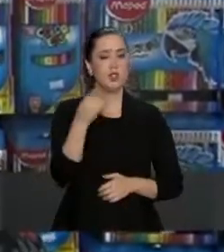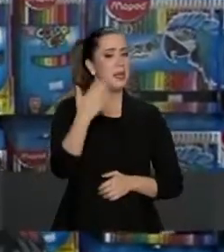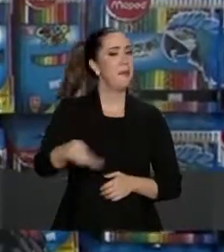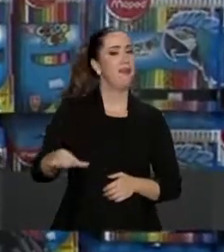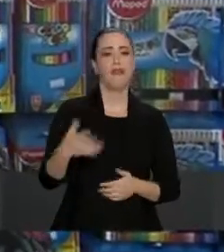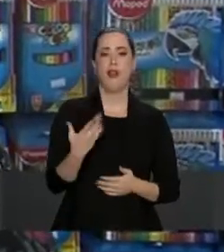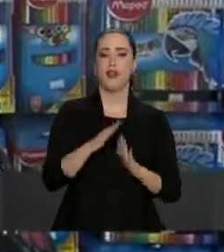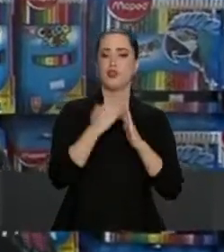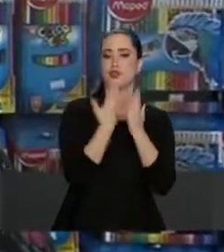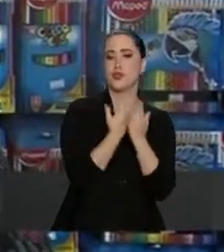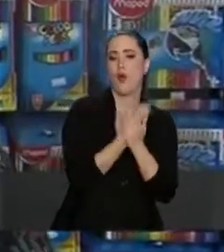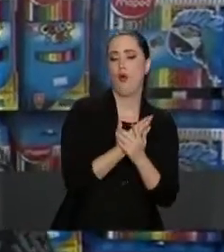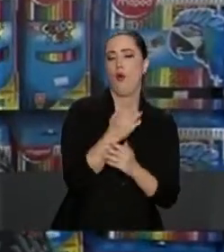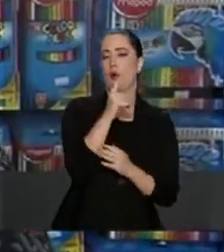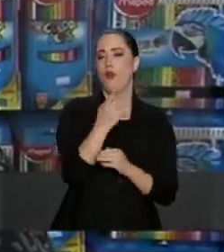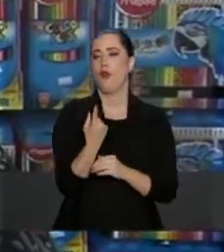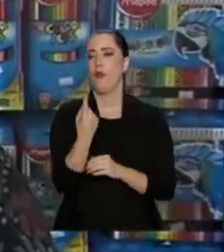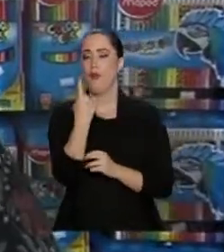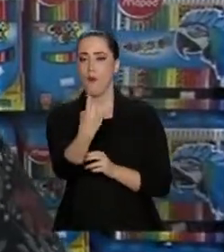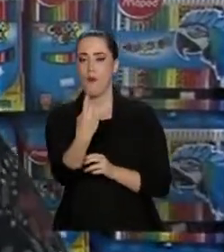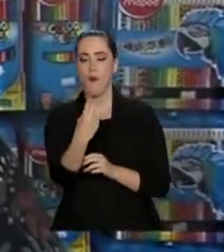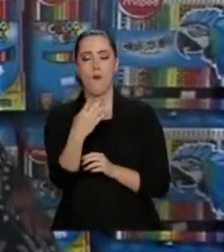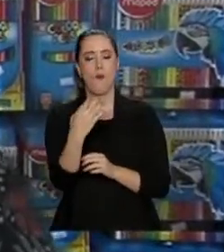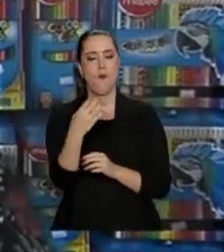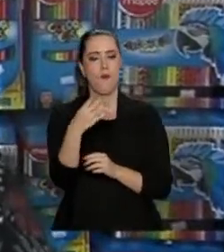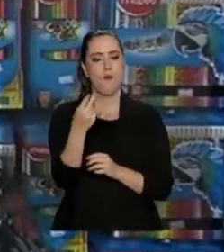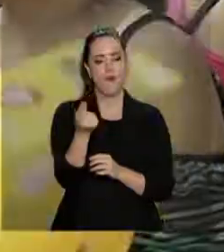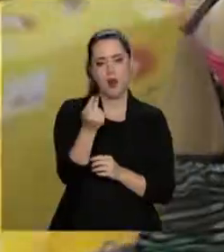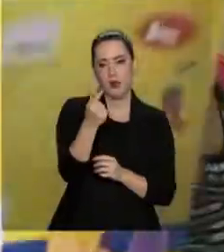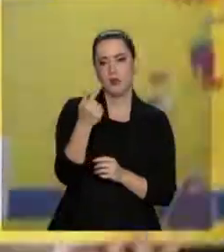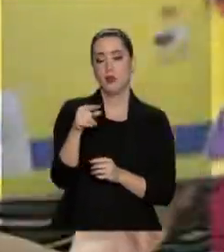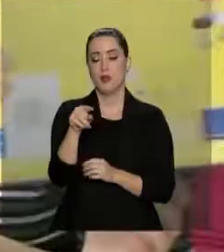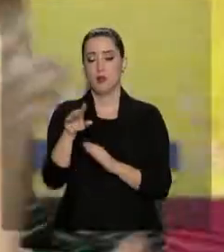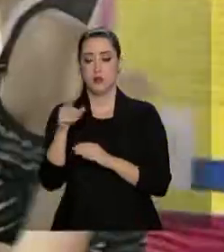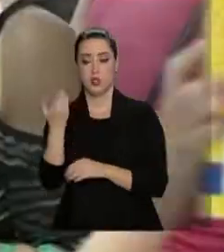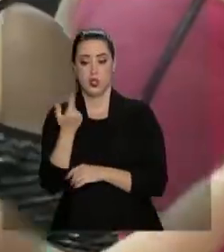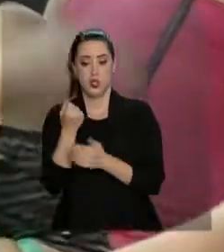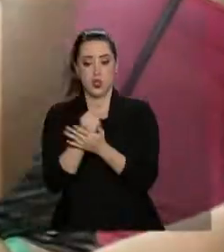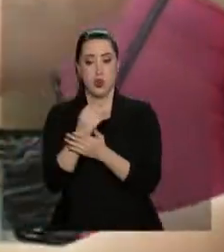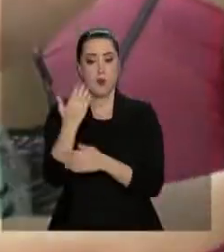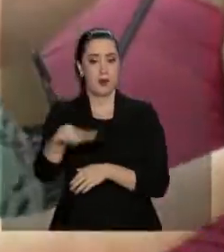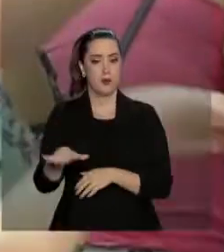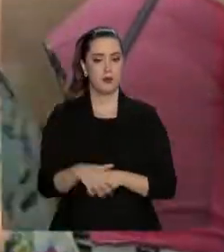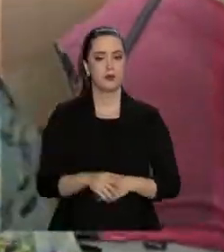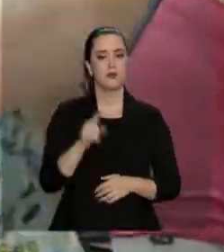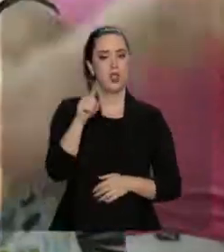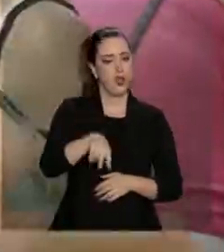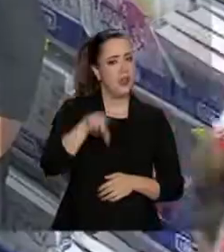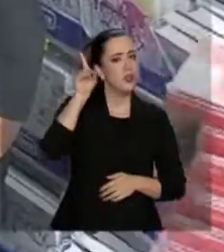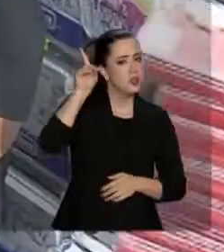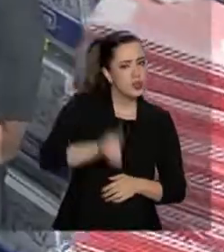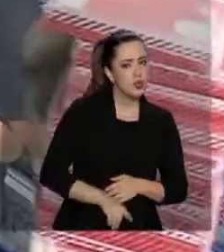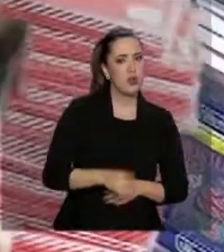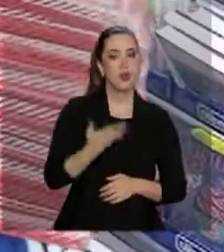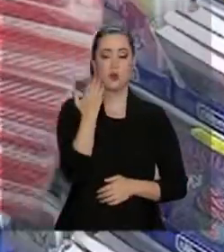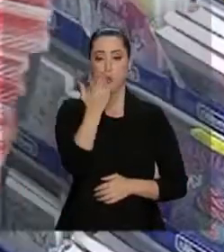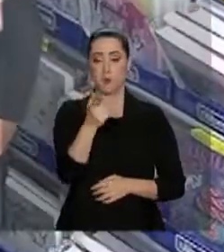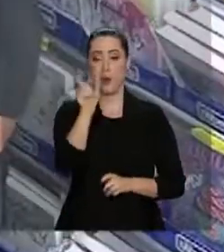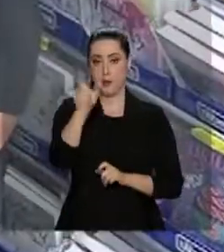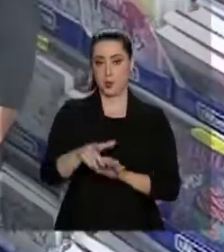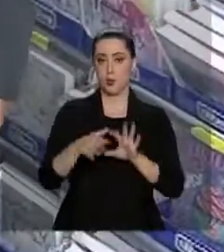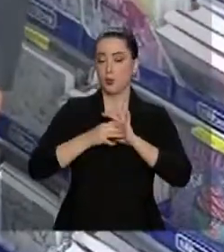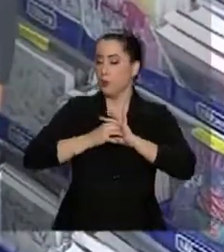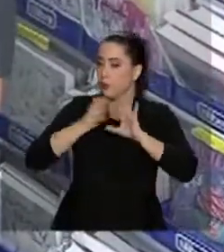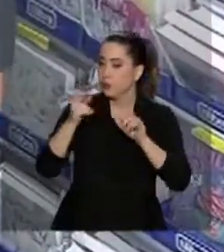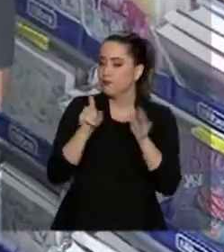cobram na escola, então vale a pena a gente ter esse trabalho. Mais do que uma vantagem, é um direito. O consumidor é livre